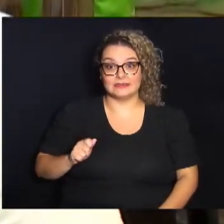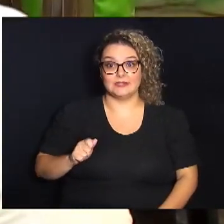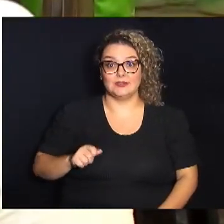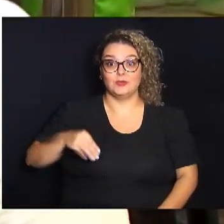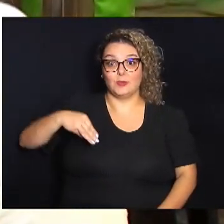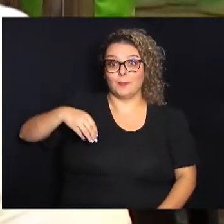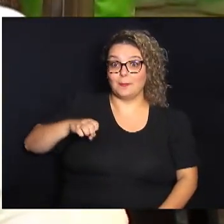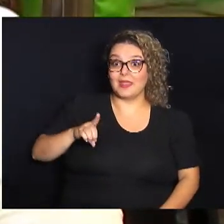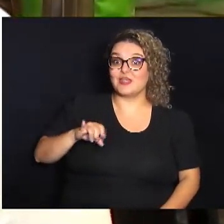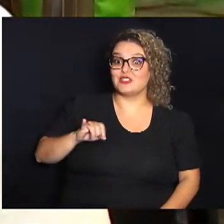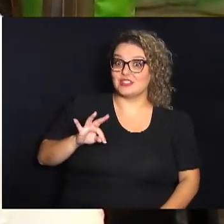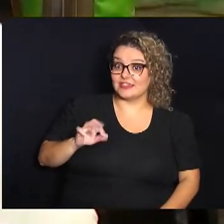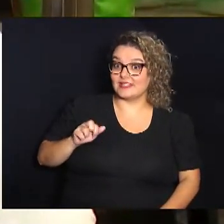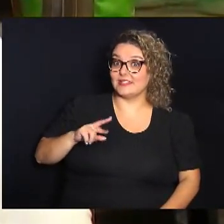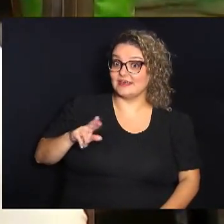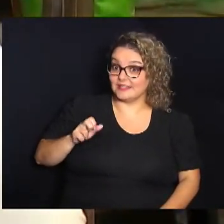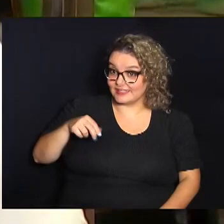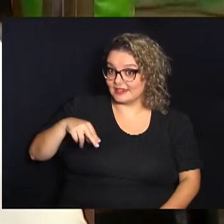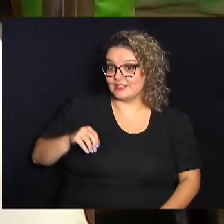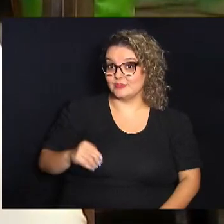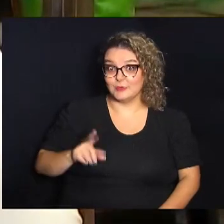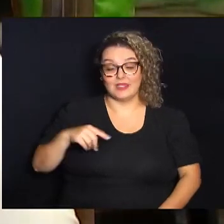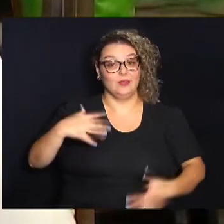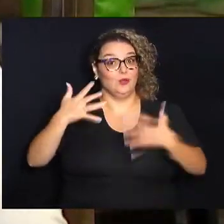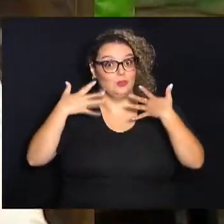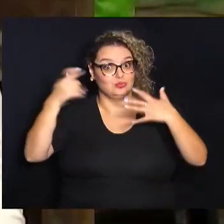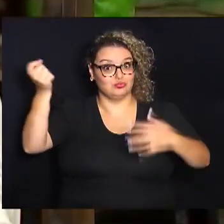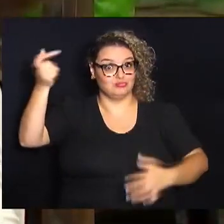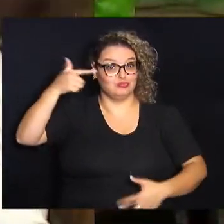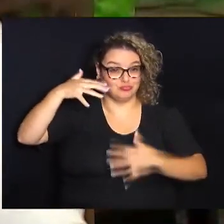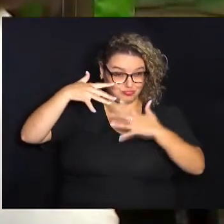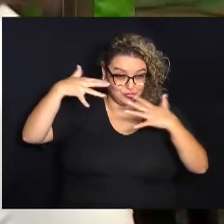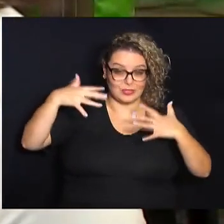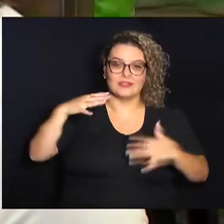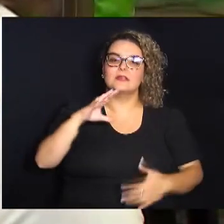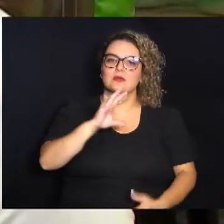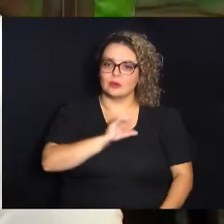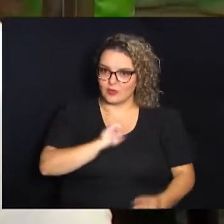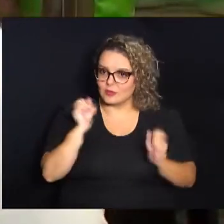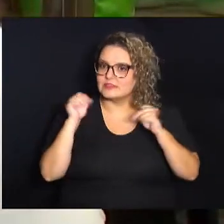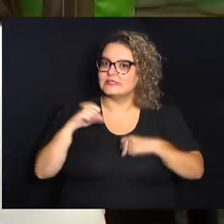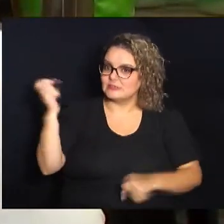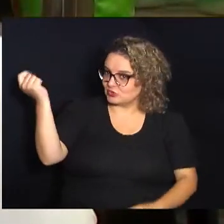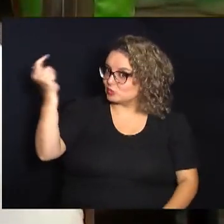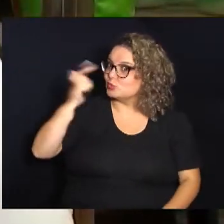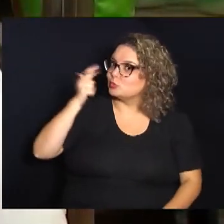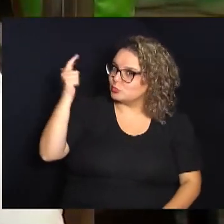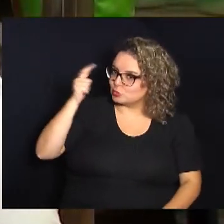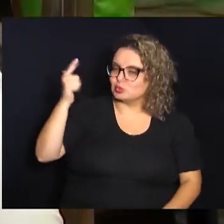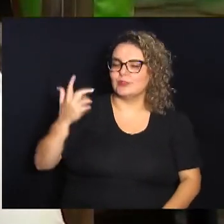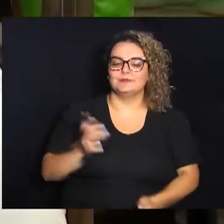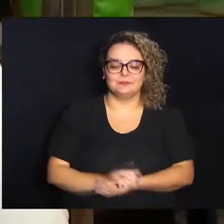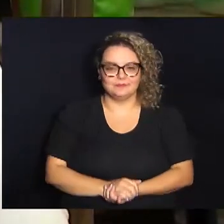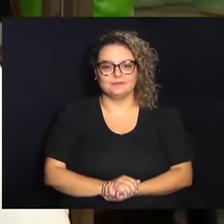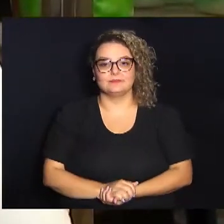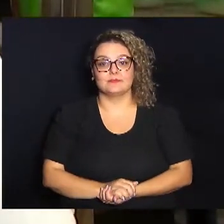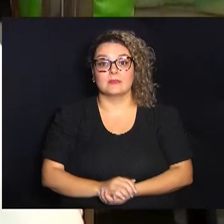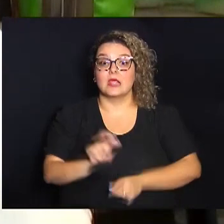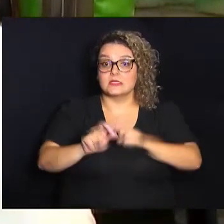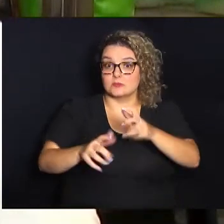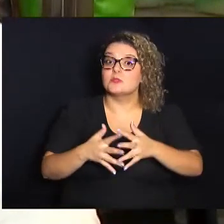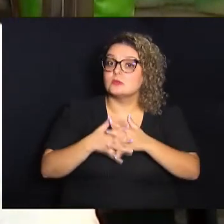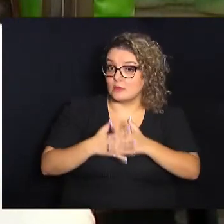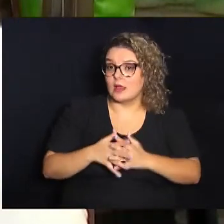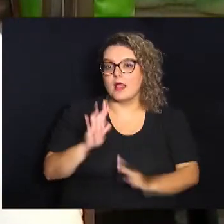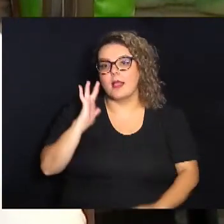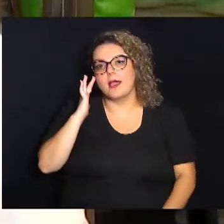O Mediterrâneo é um lugar muito quente, com muito sol, então ela gosta sim de muito sol. Muitas pessoas se confundem mesmo,